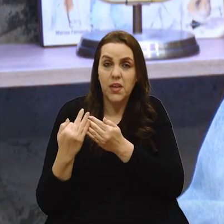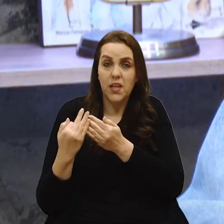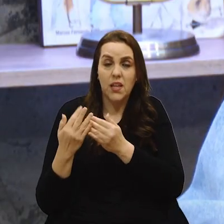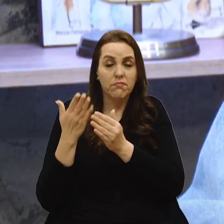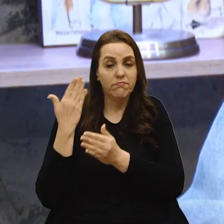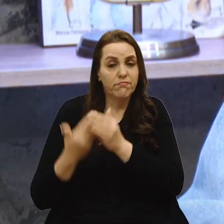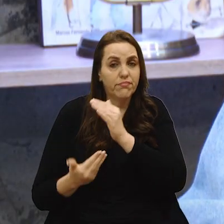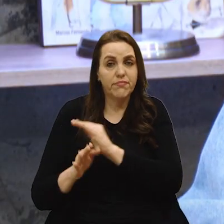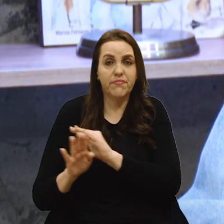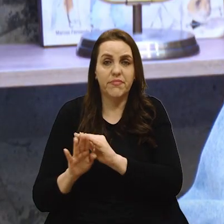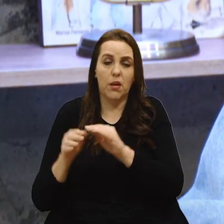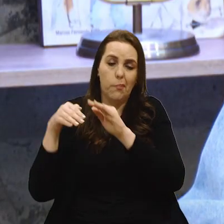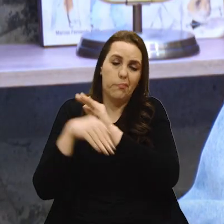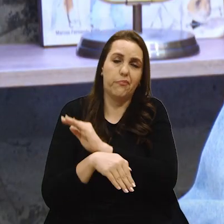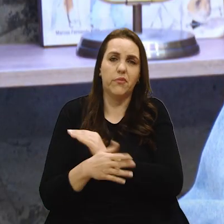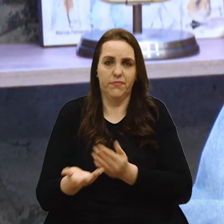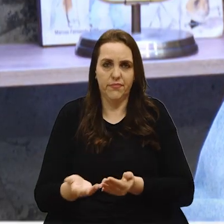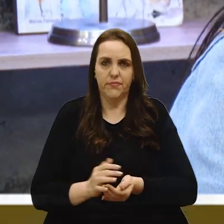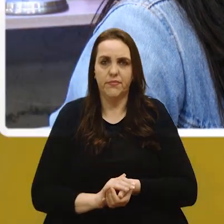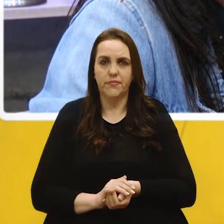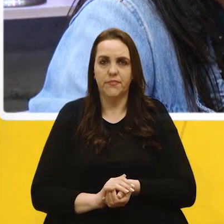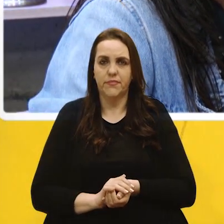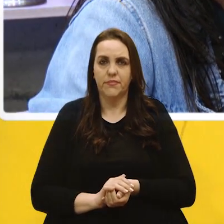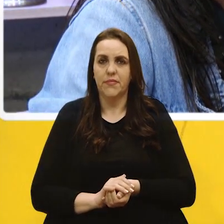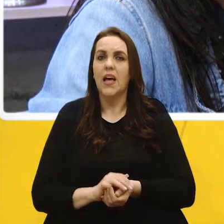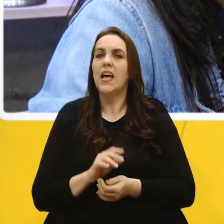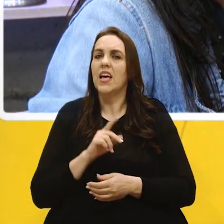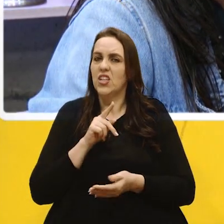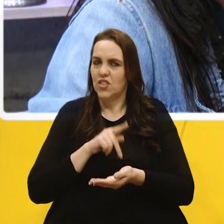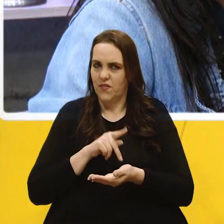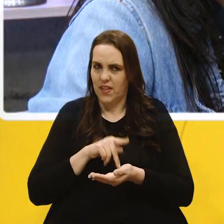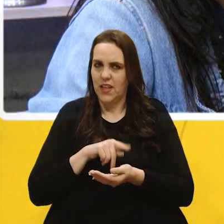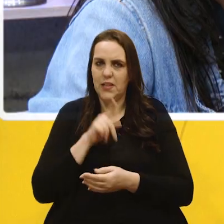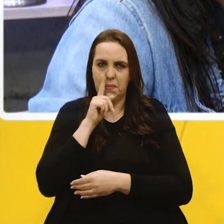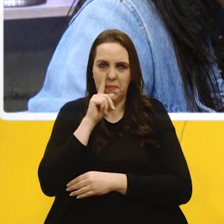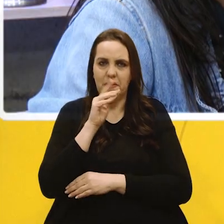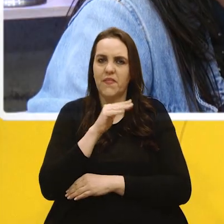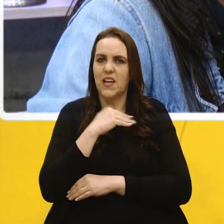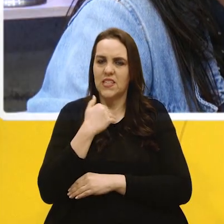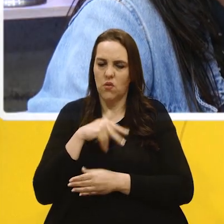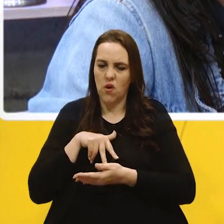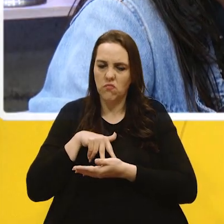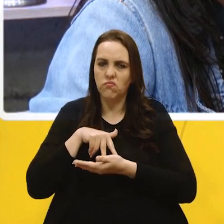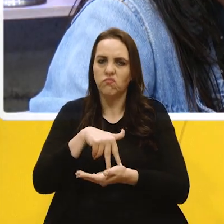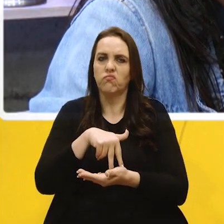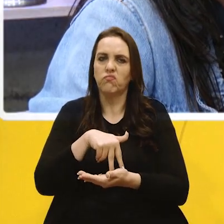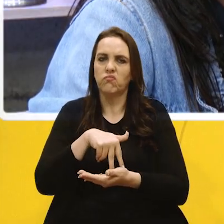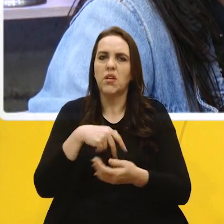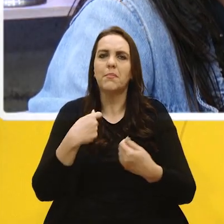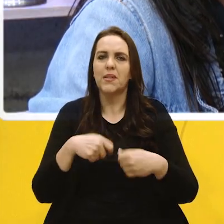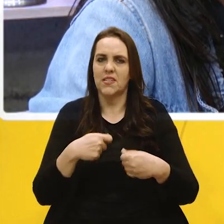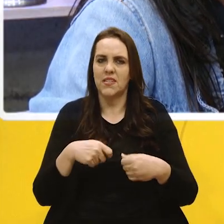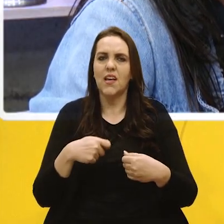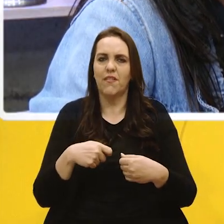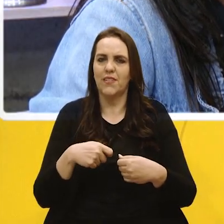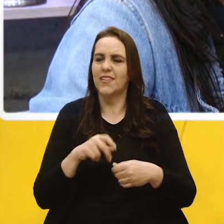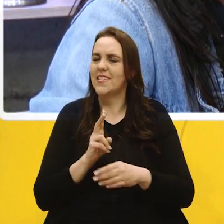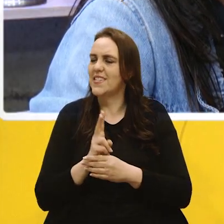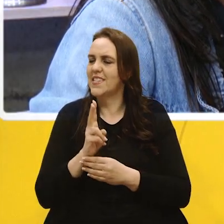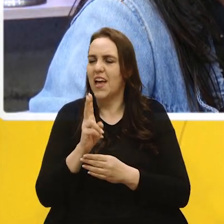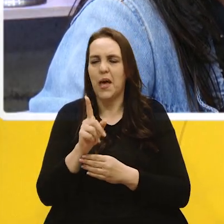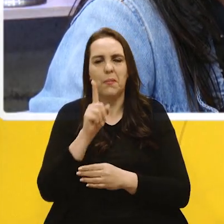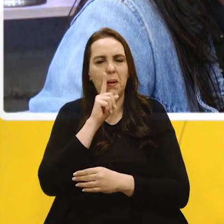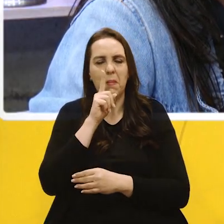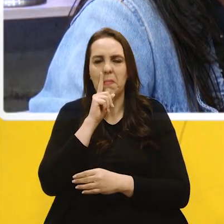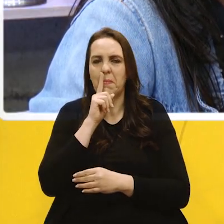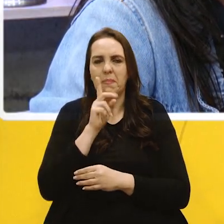assim, ó, com a perca da minha mãe, eu tive que firmar o passo de verdade. Porque daí acabou aquela porta que toda